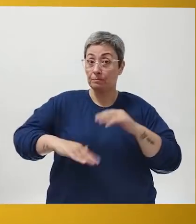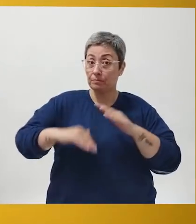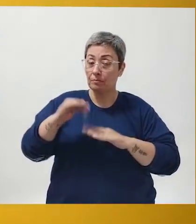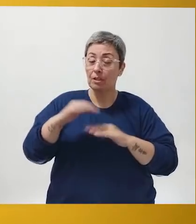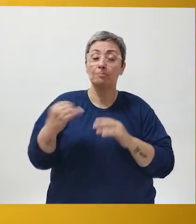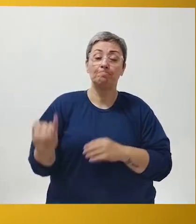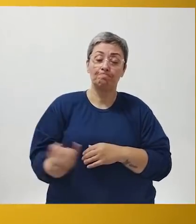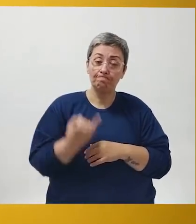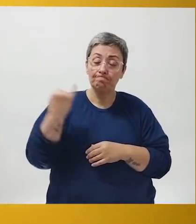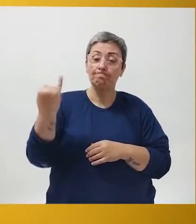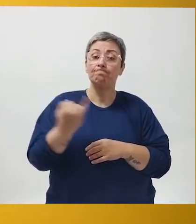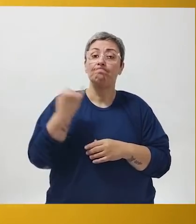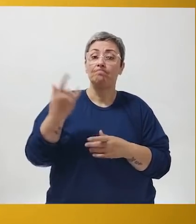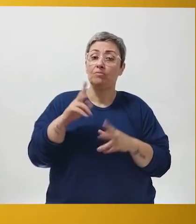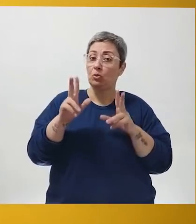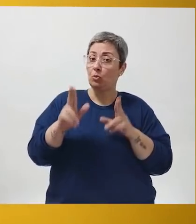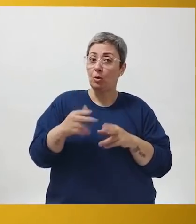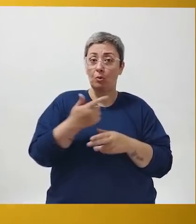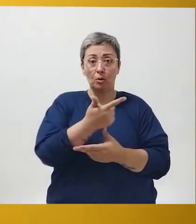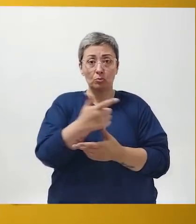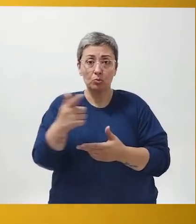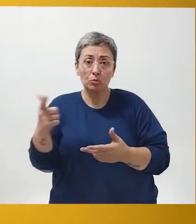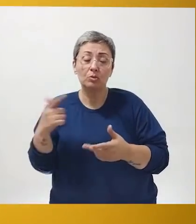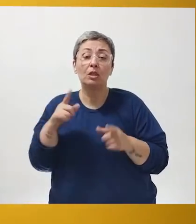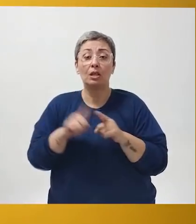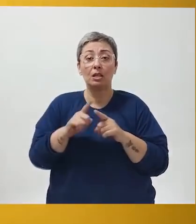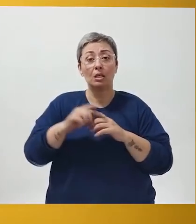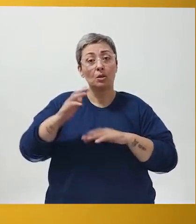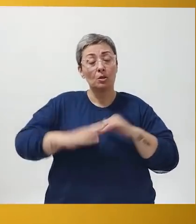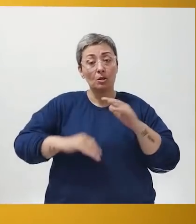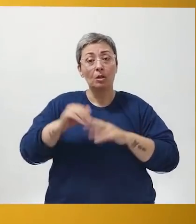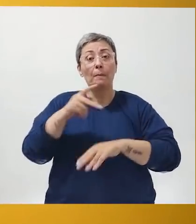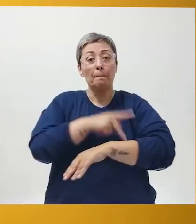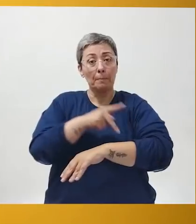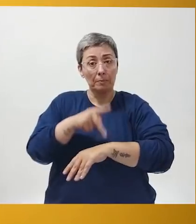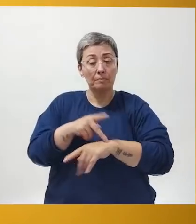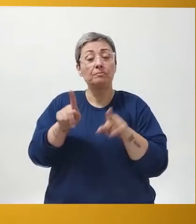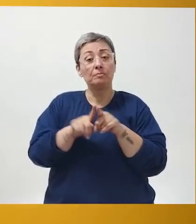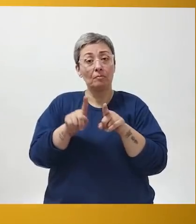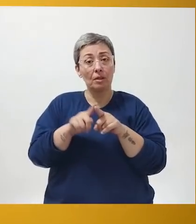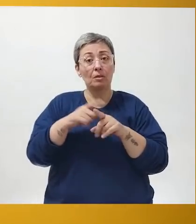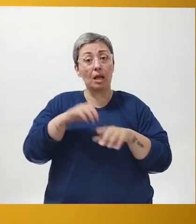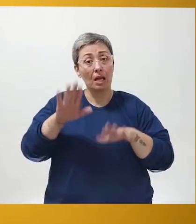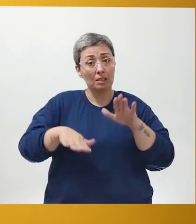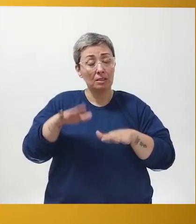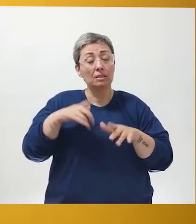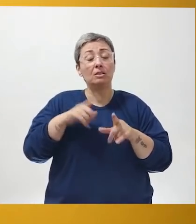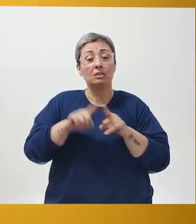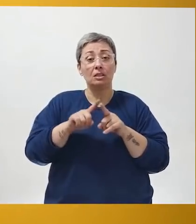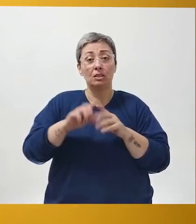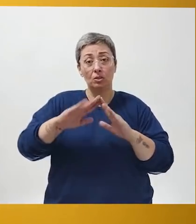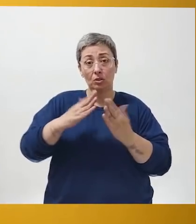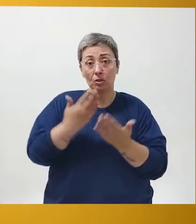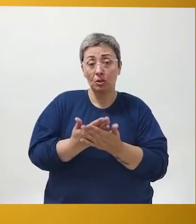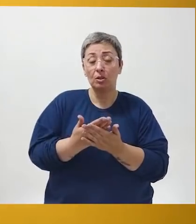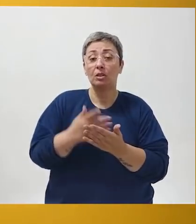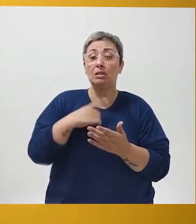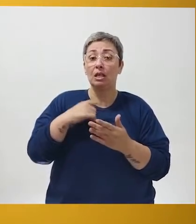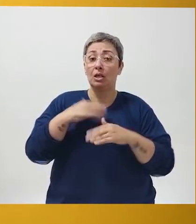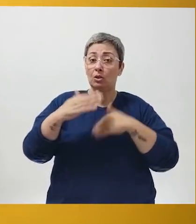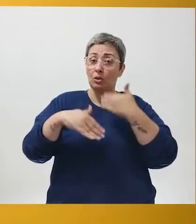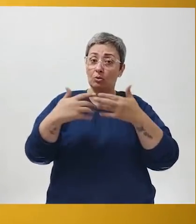garfo. Muito bem, pode ser um garfo, pode ser uma faca. Ó, passa aqui, ó,